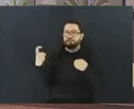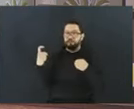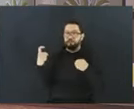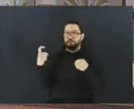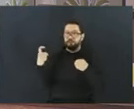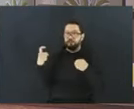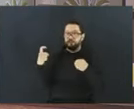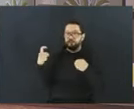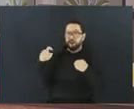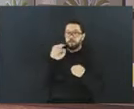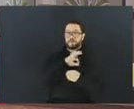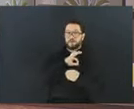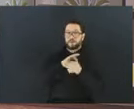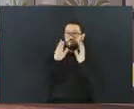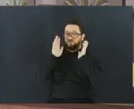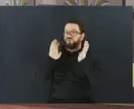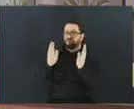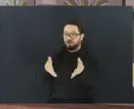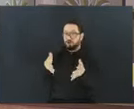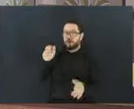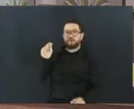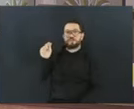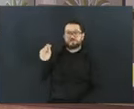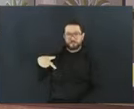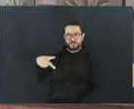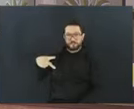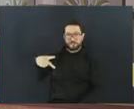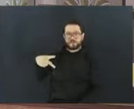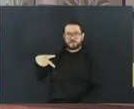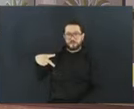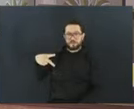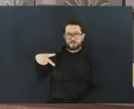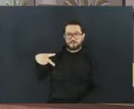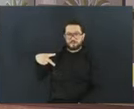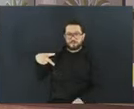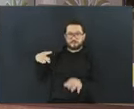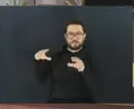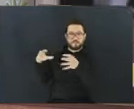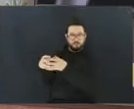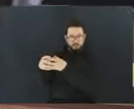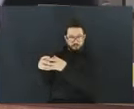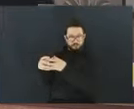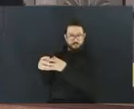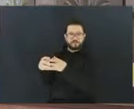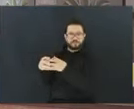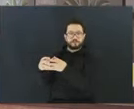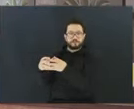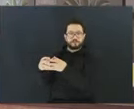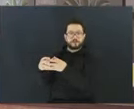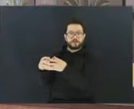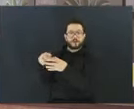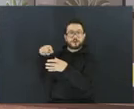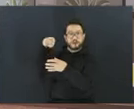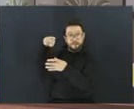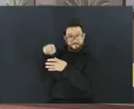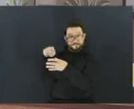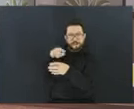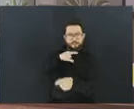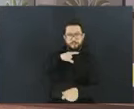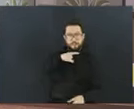estão aposentados, vamos dizer assim, no linguajar civil, né? Eles têm toda a experiência de uma carreira